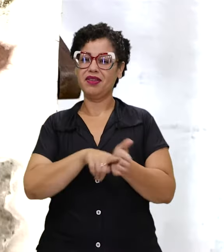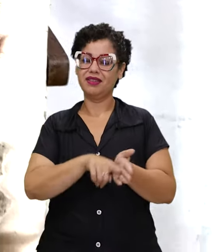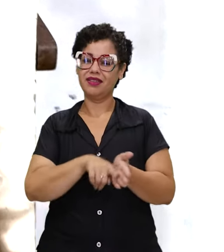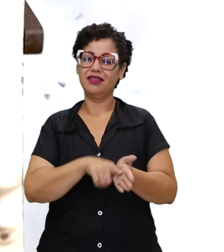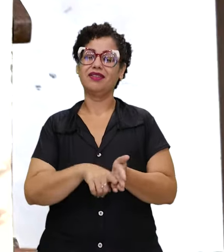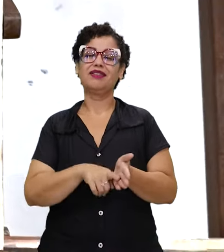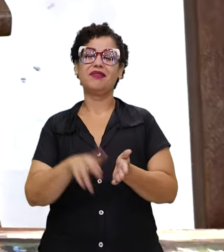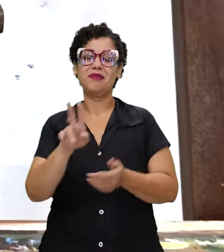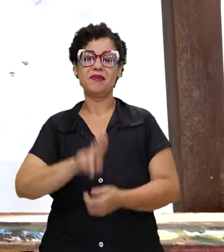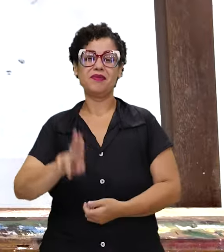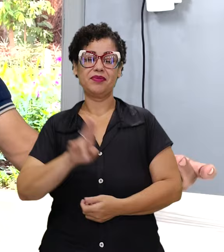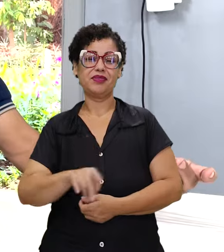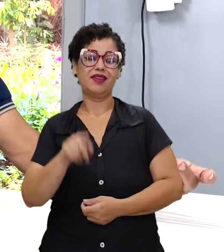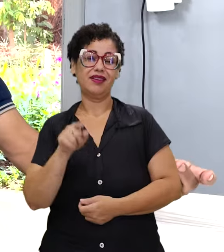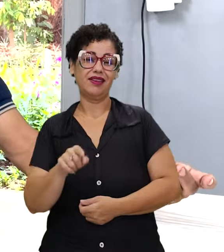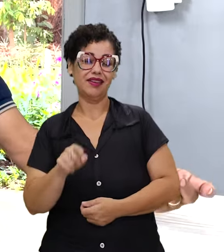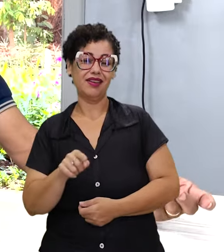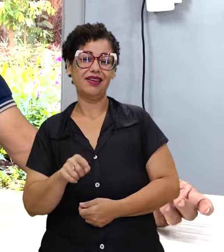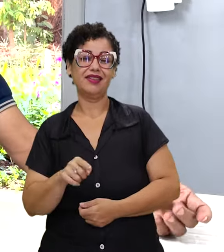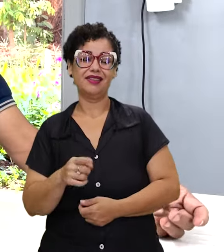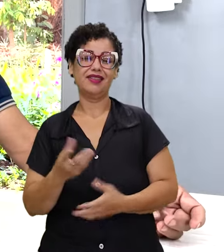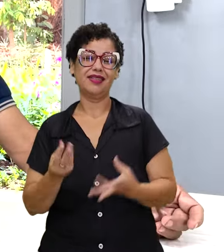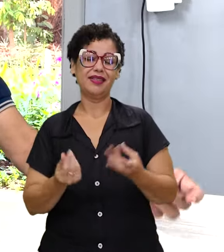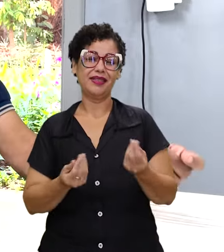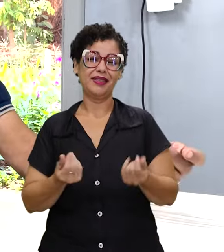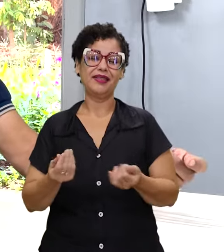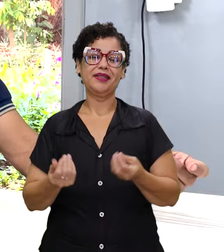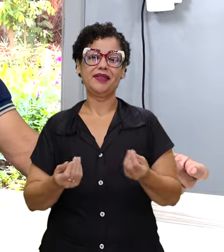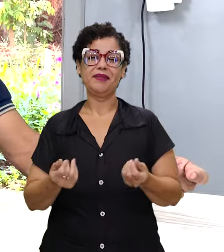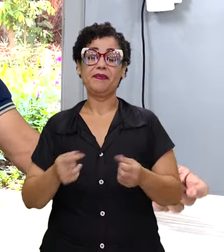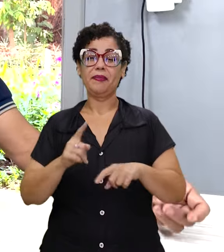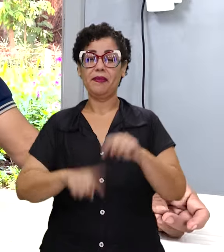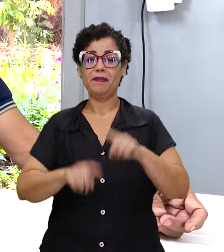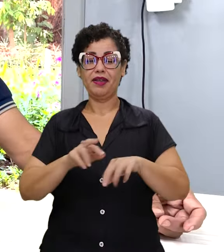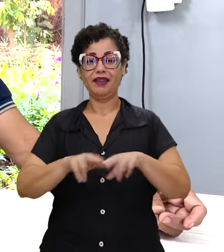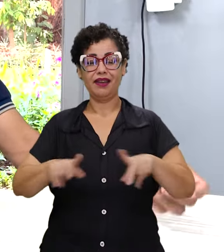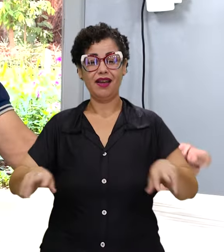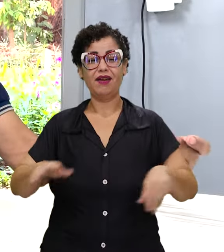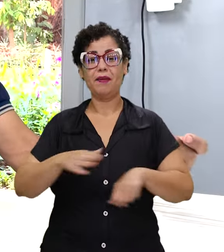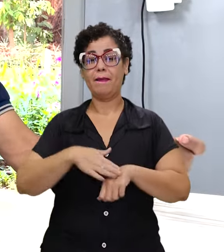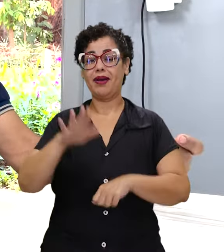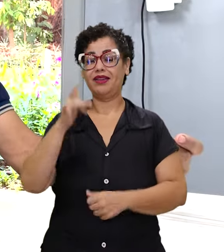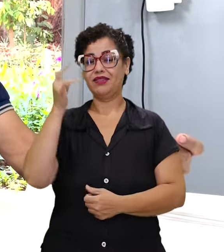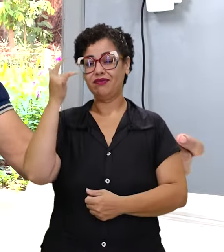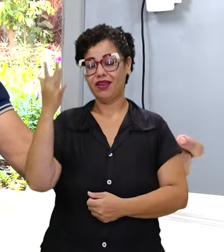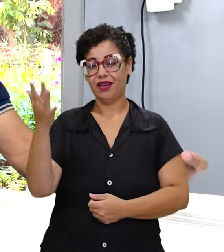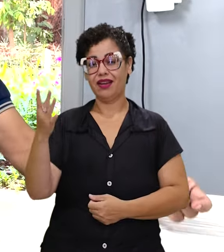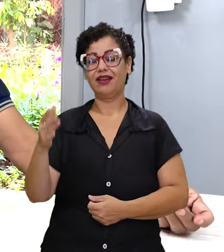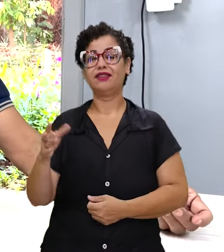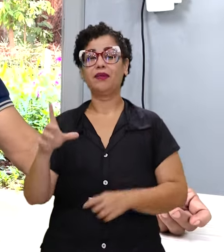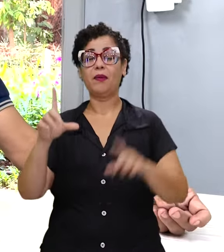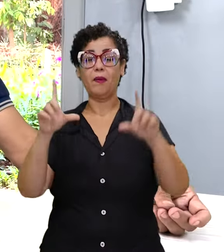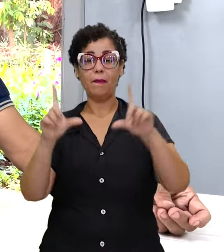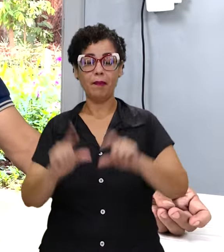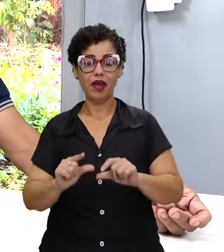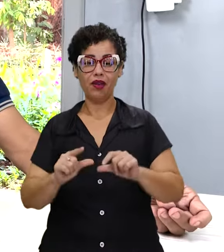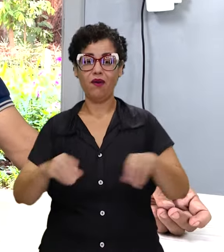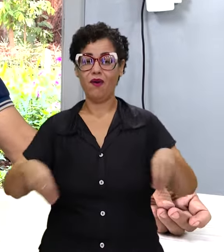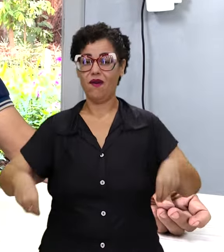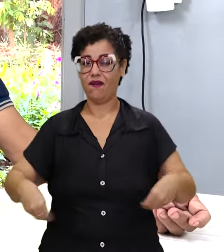trabalhar com os materiais mais fáceis e com menor